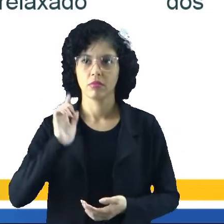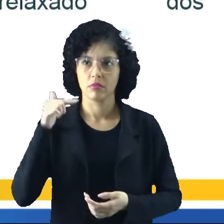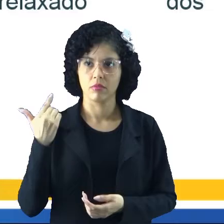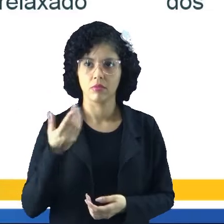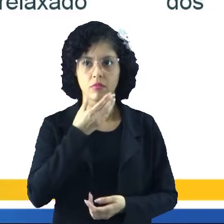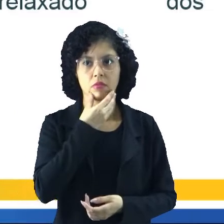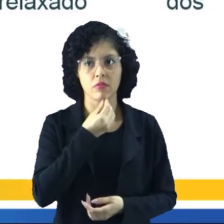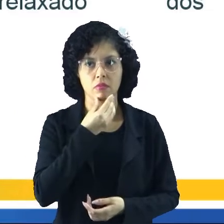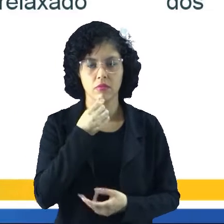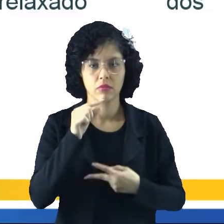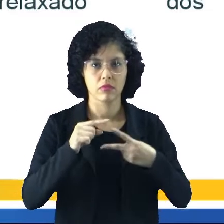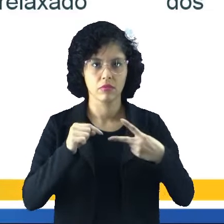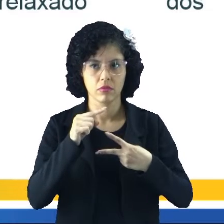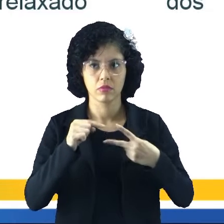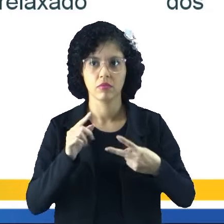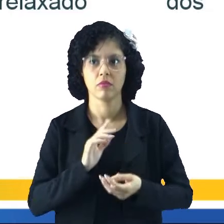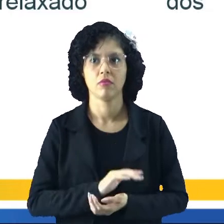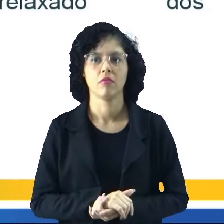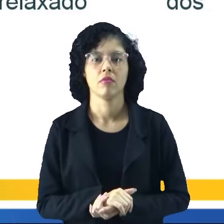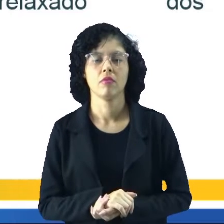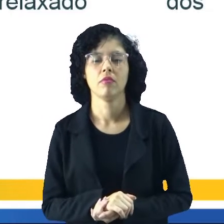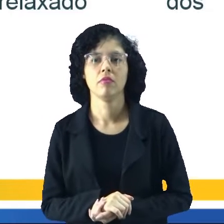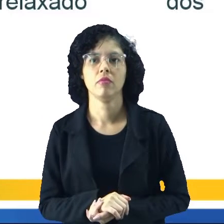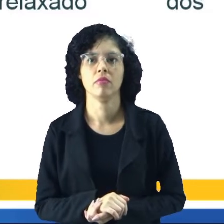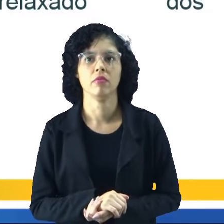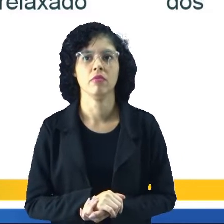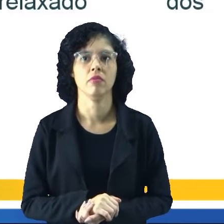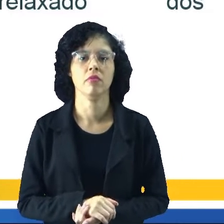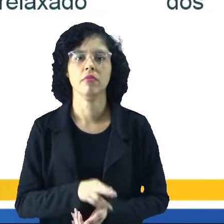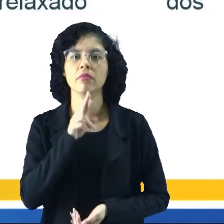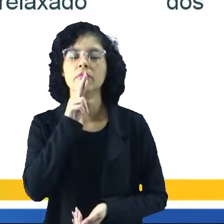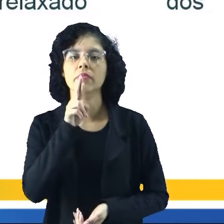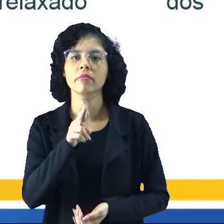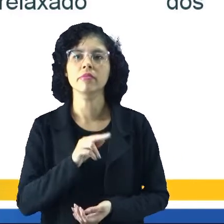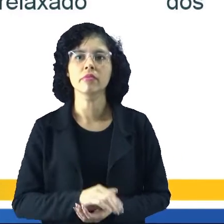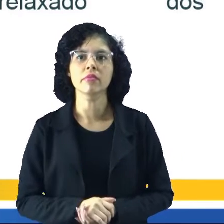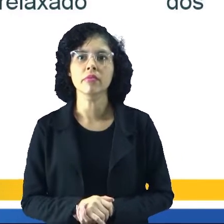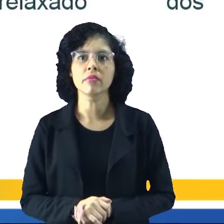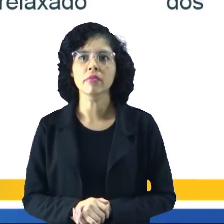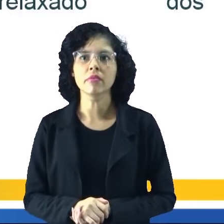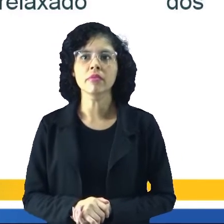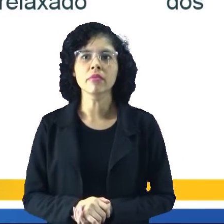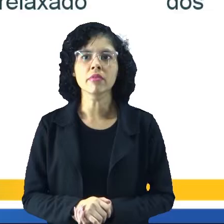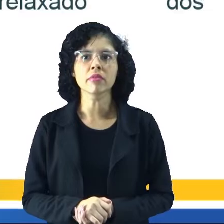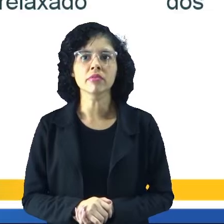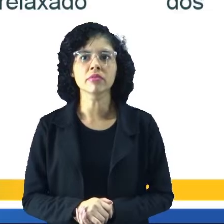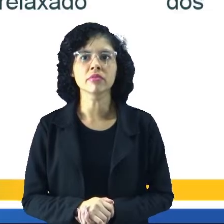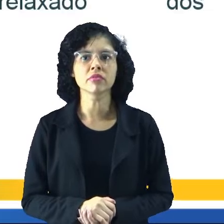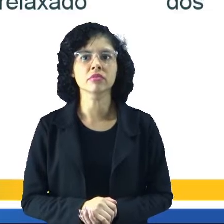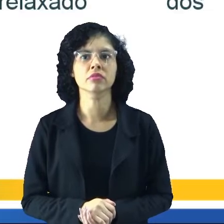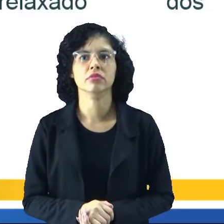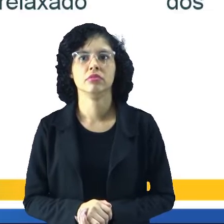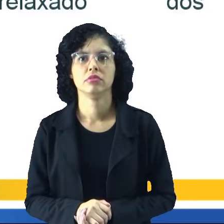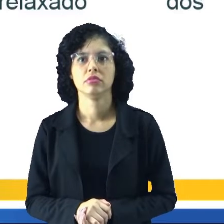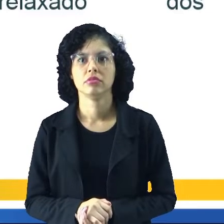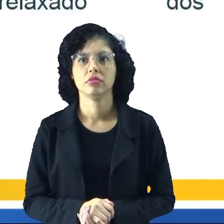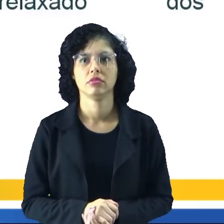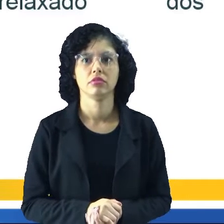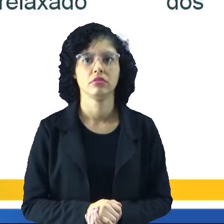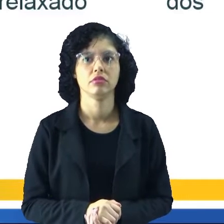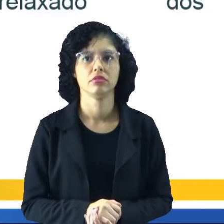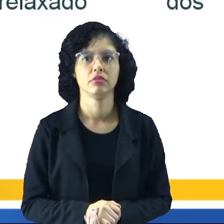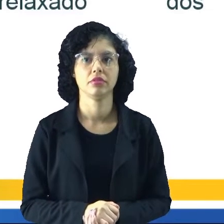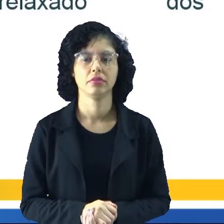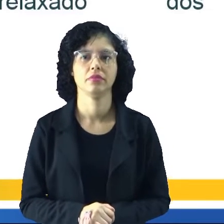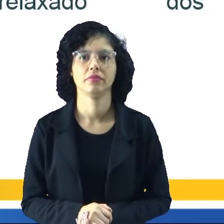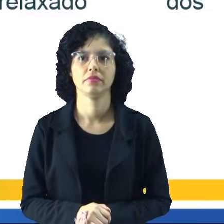homem. Então, vamos ver o que o personagem, o outro, né? O da direita, responde. Está bien pardo, pero yo com